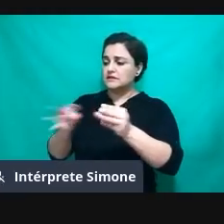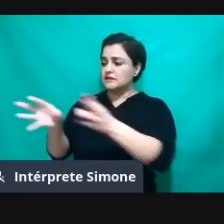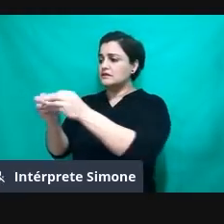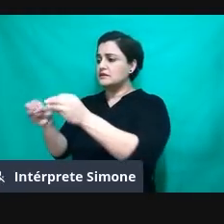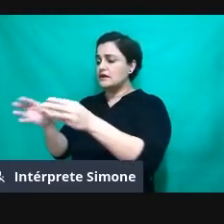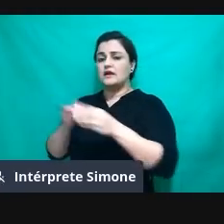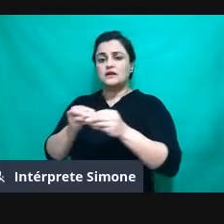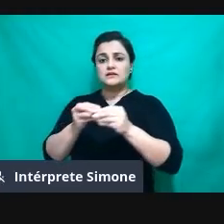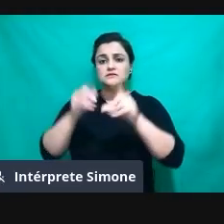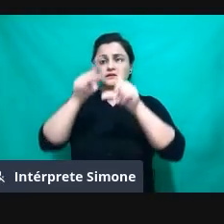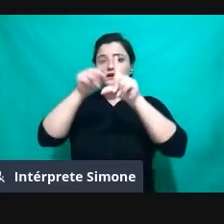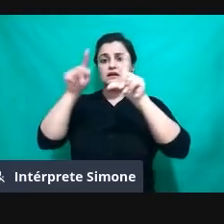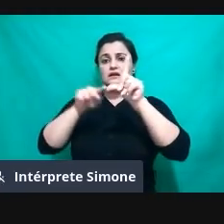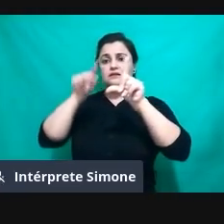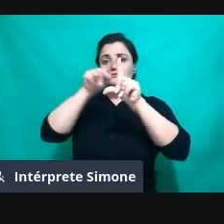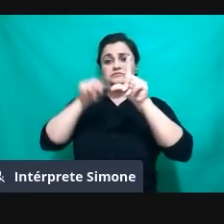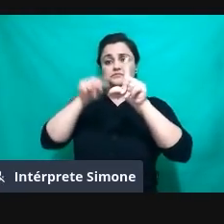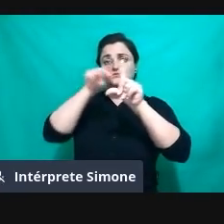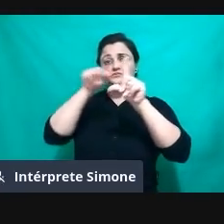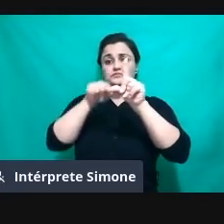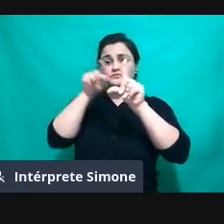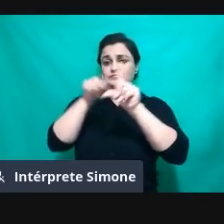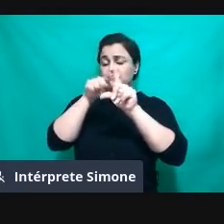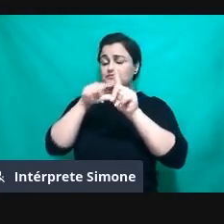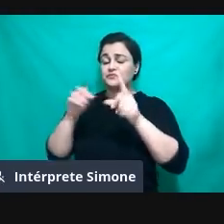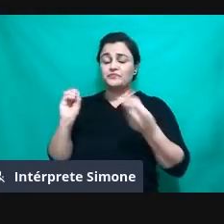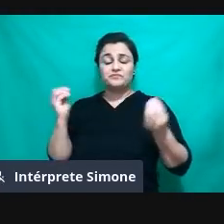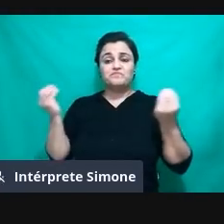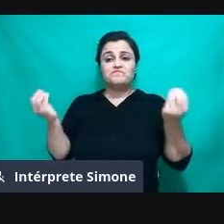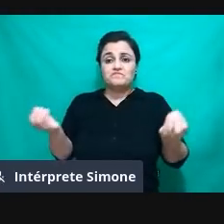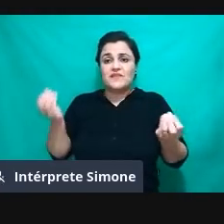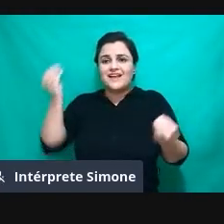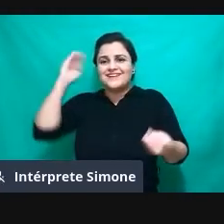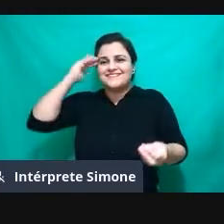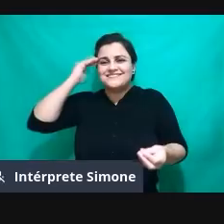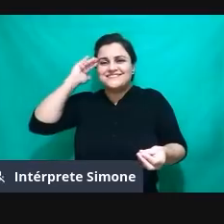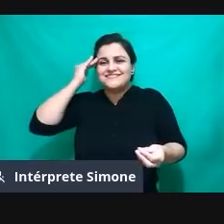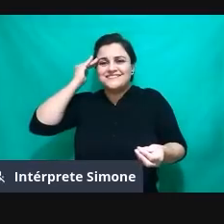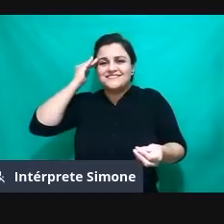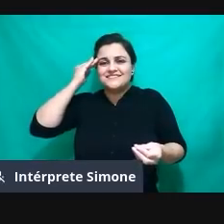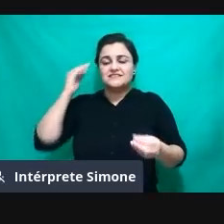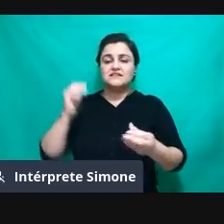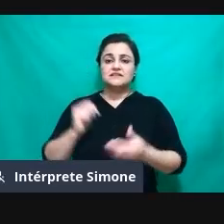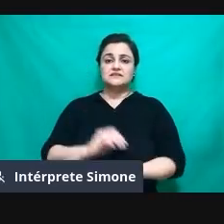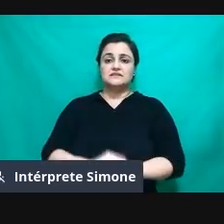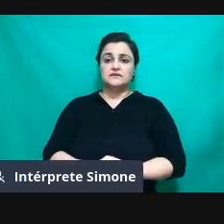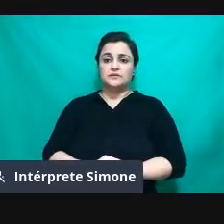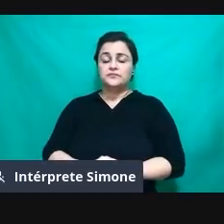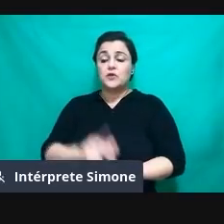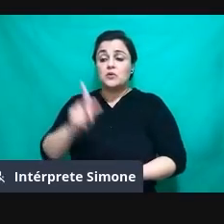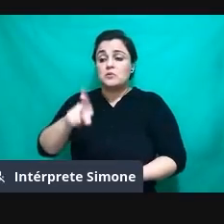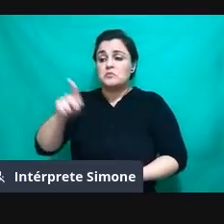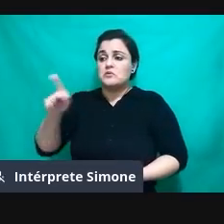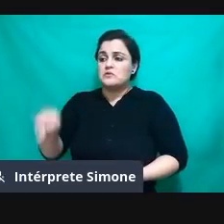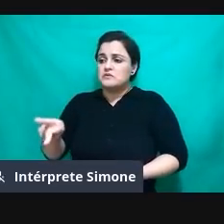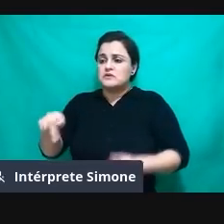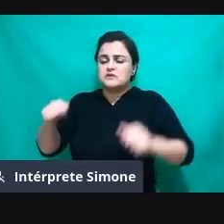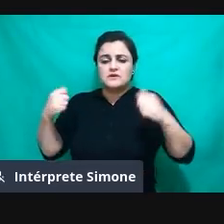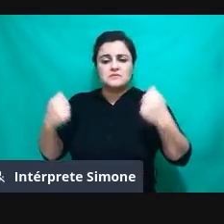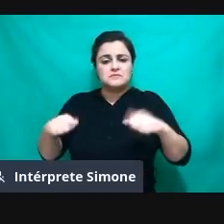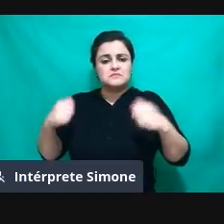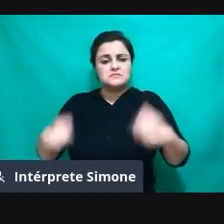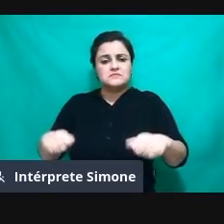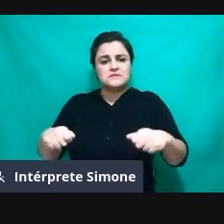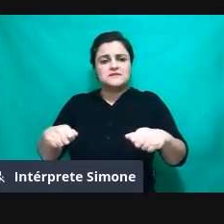aconteceu, tá? Isso tudo, o professor tem que estar o tempo todo em momento